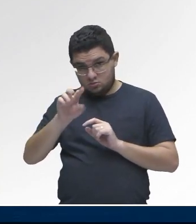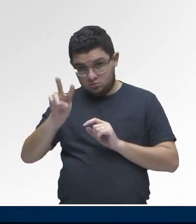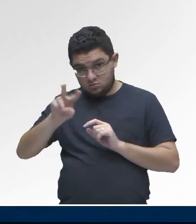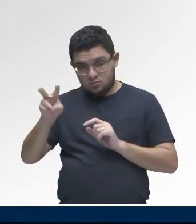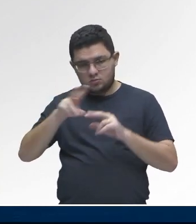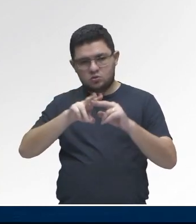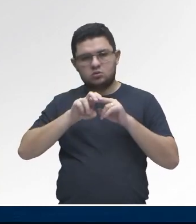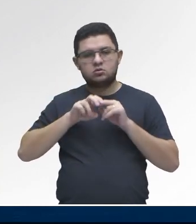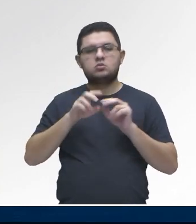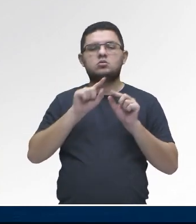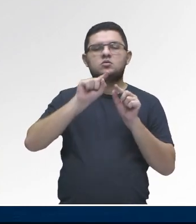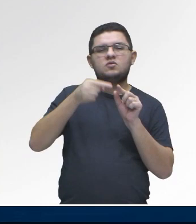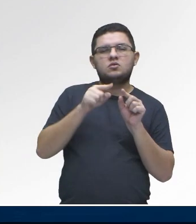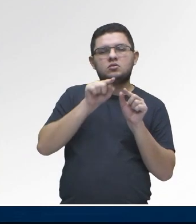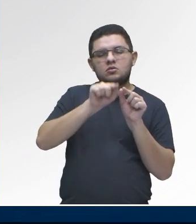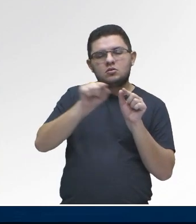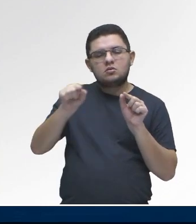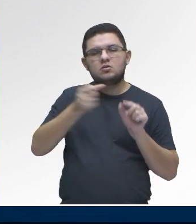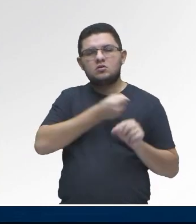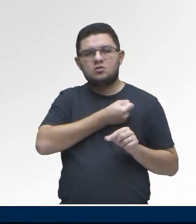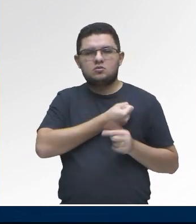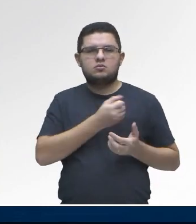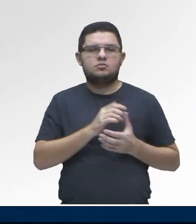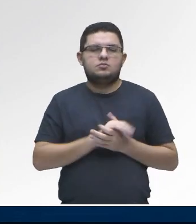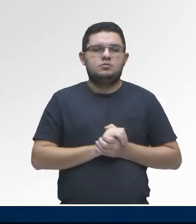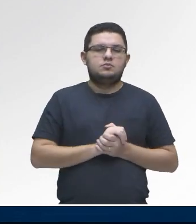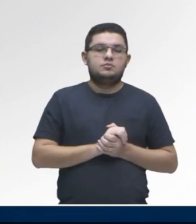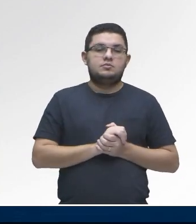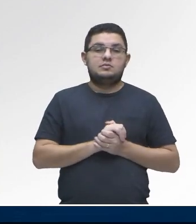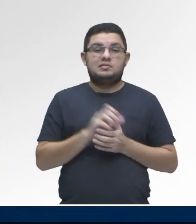Se eu tiver o número